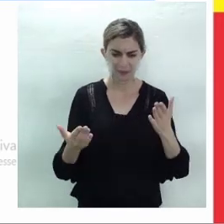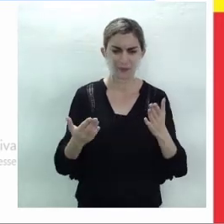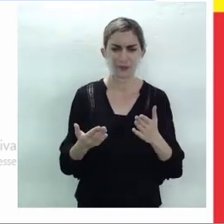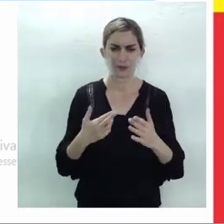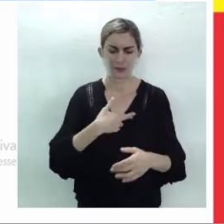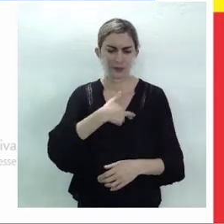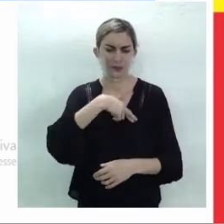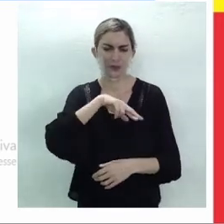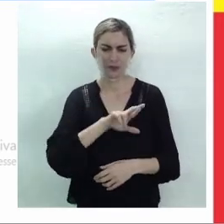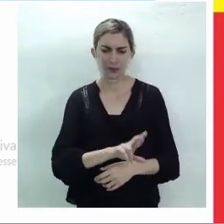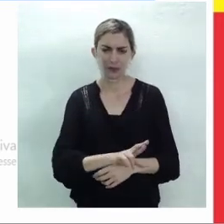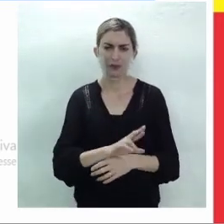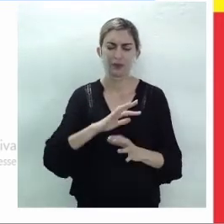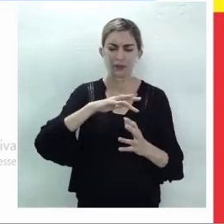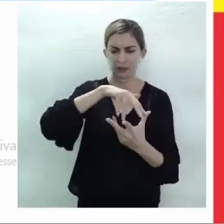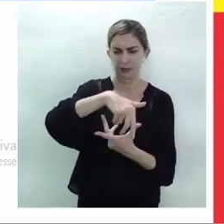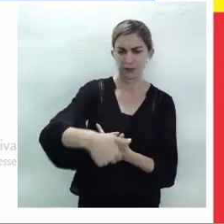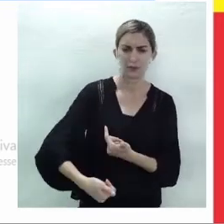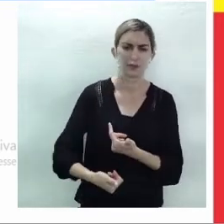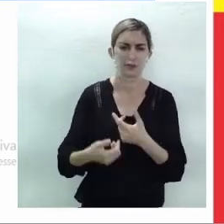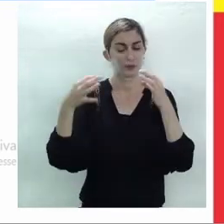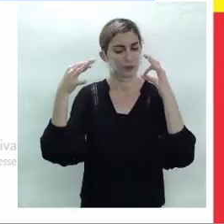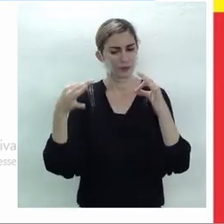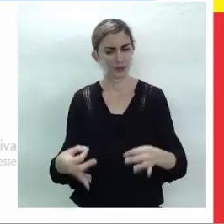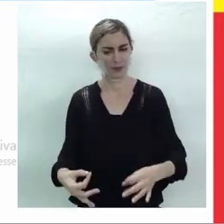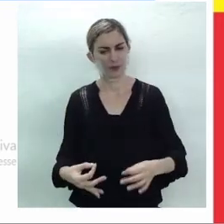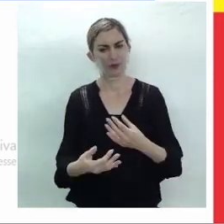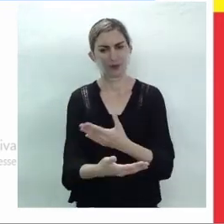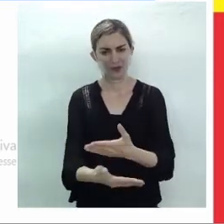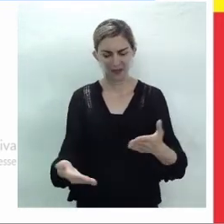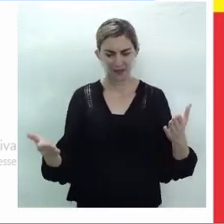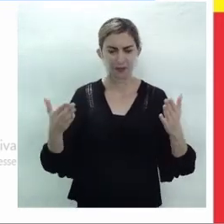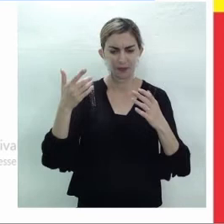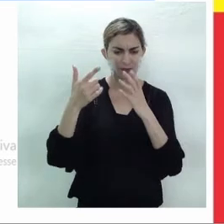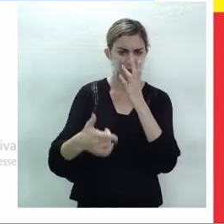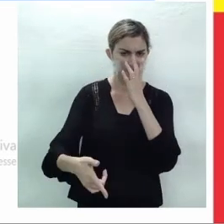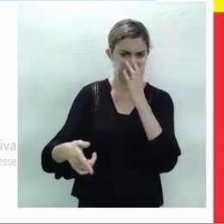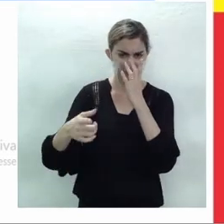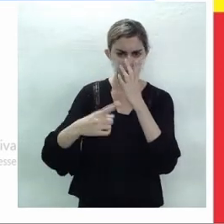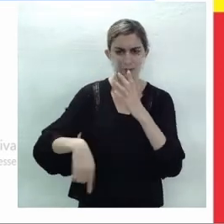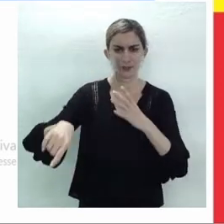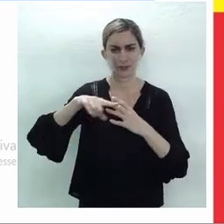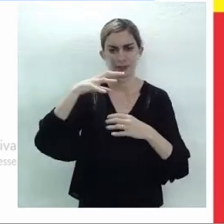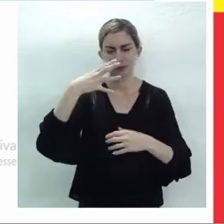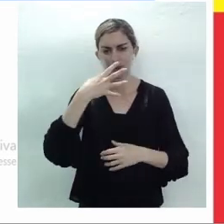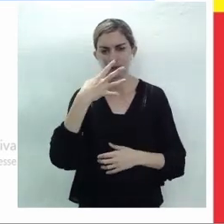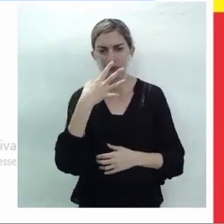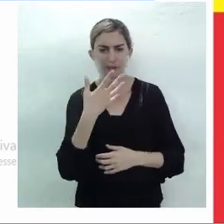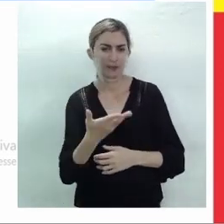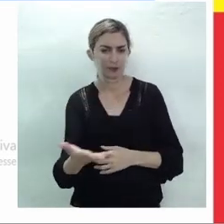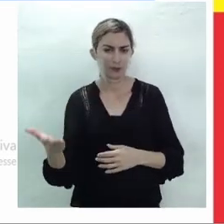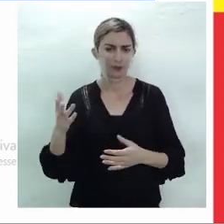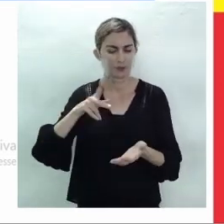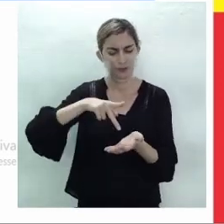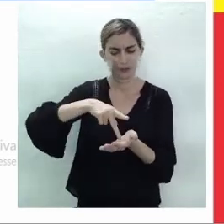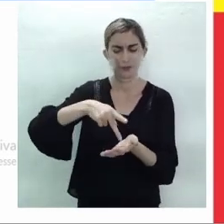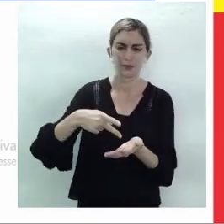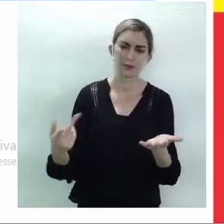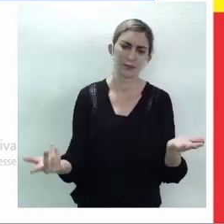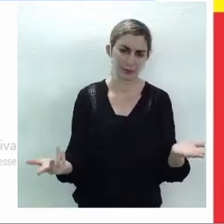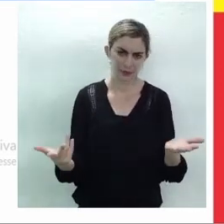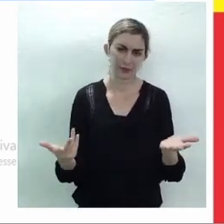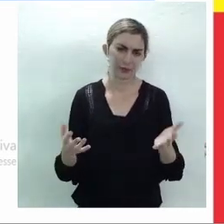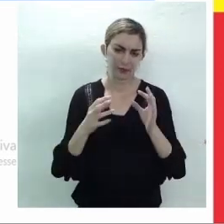nas religiões do mundo. É justamente aquilo, mais uma vez, que nós observamos. A